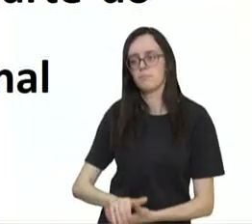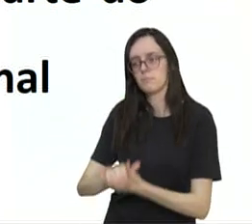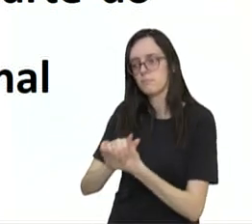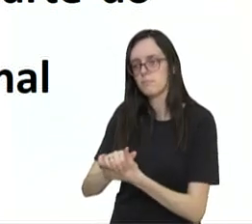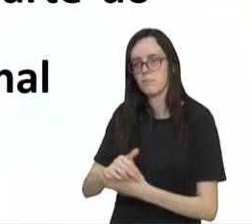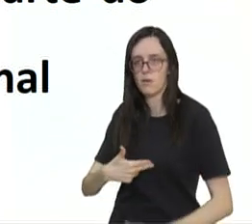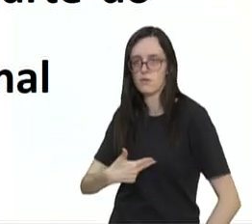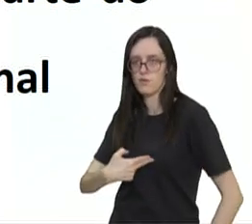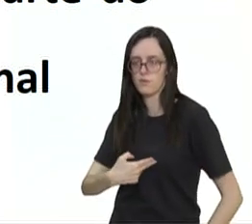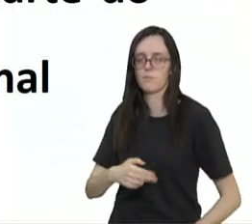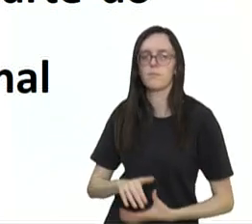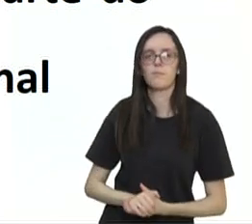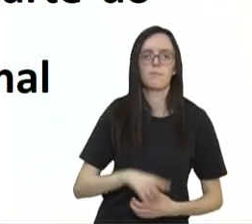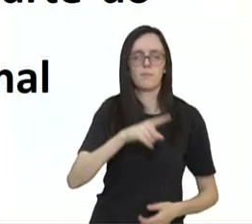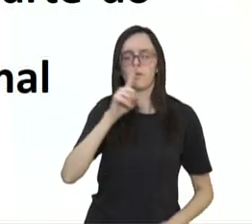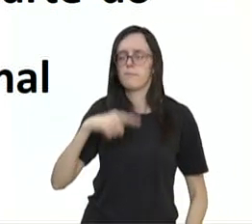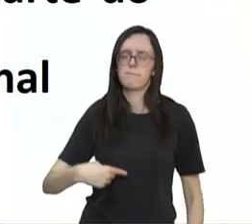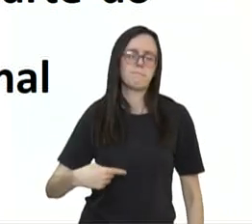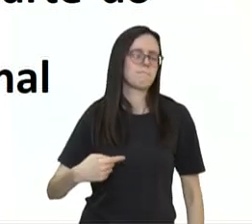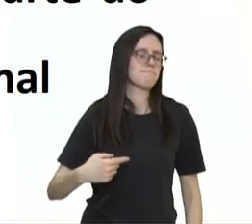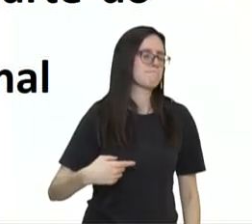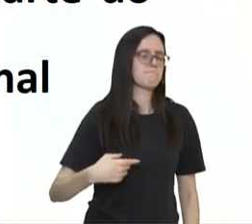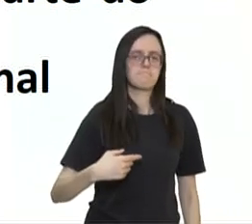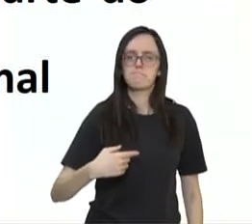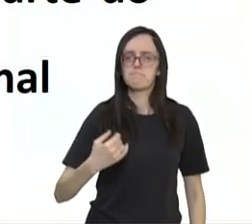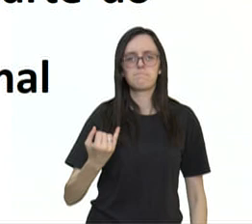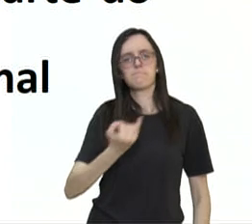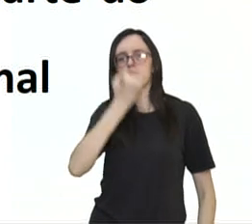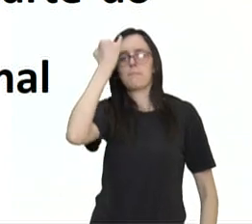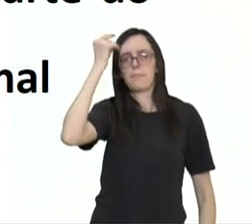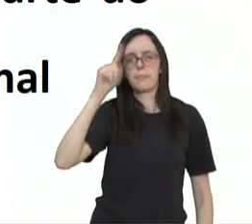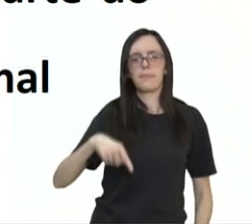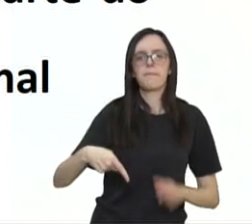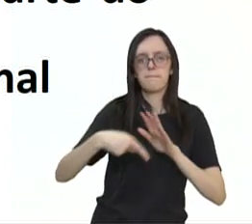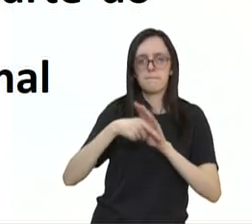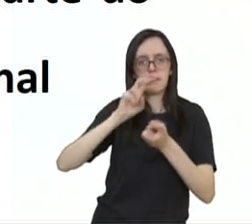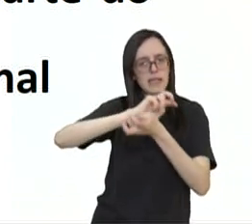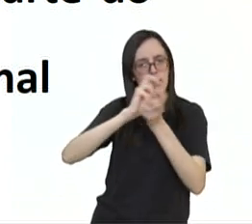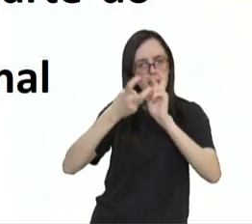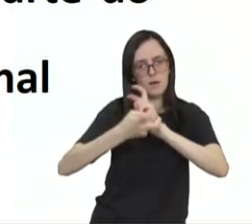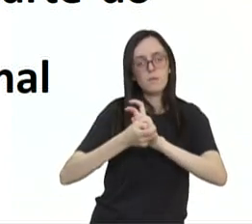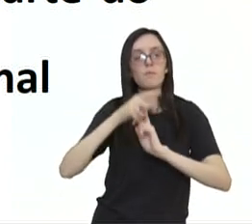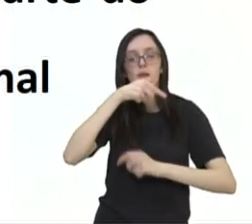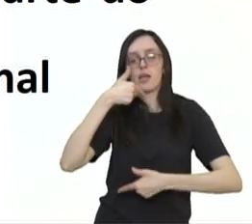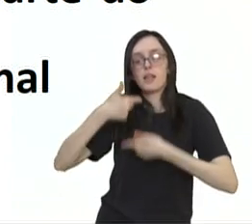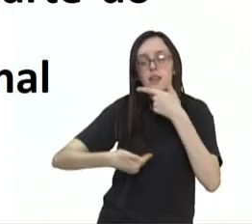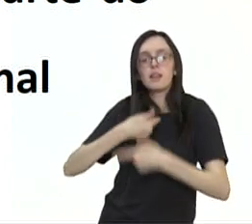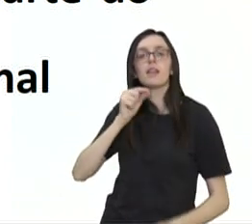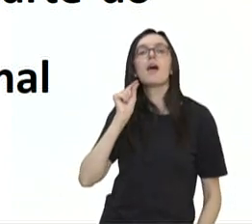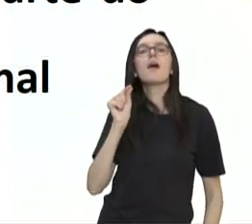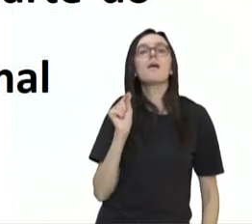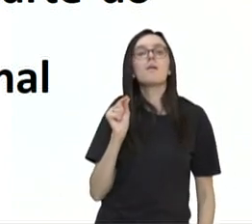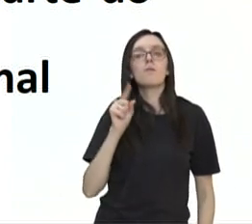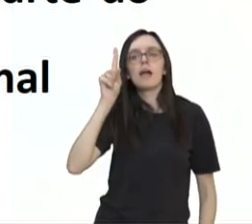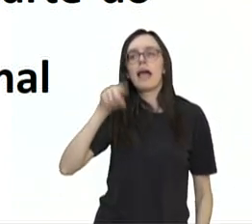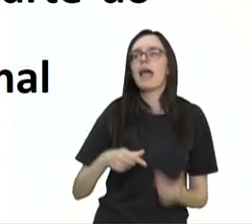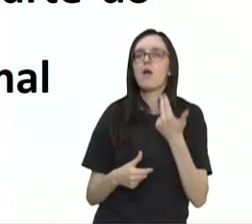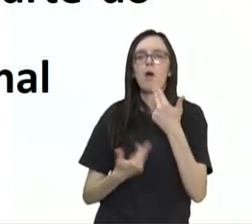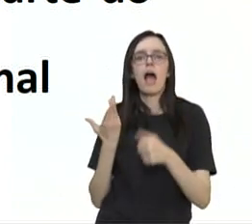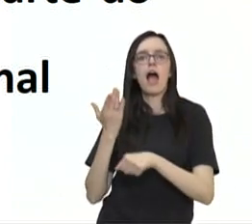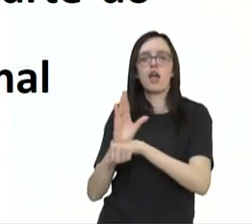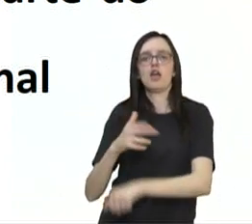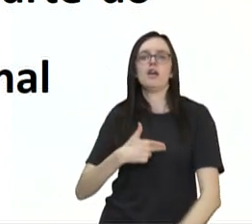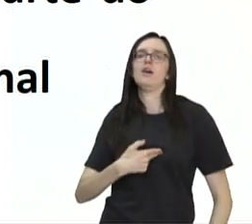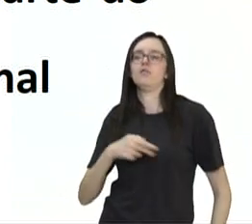Getúlio Vargas. Ele é esse grande primeiro mestre de capoeira do Brasil, e o trabalho dele é que faz, ajuda o